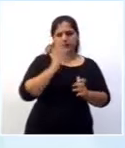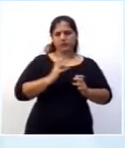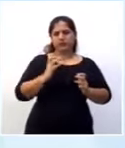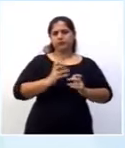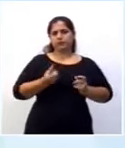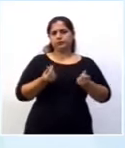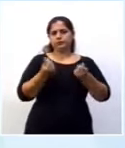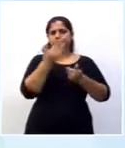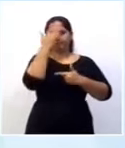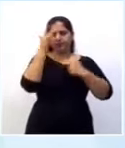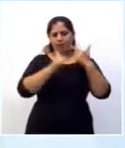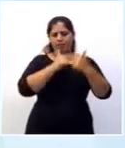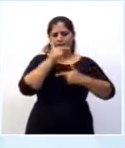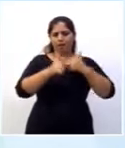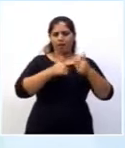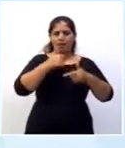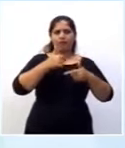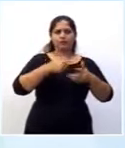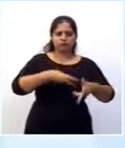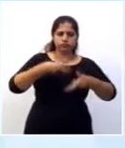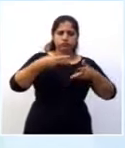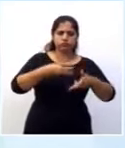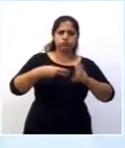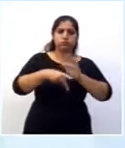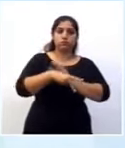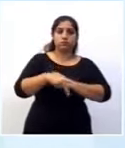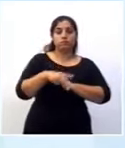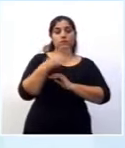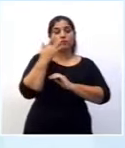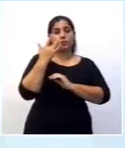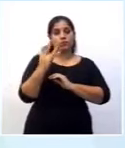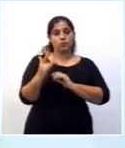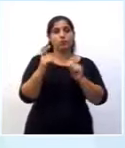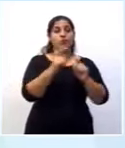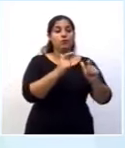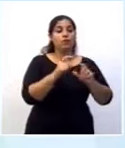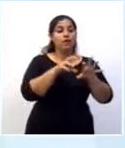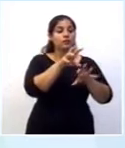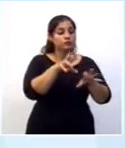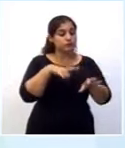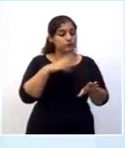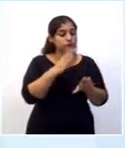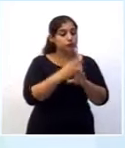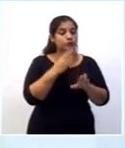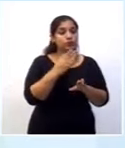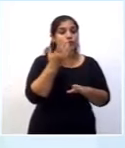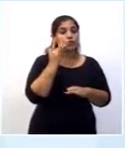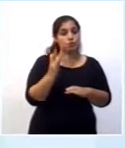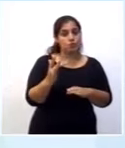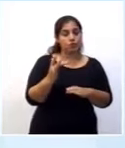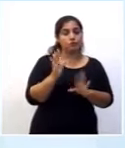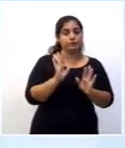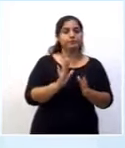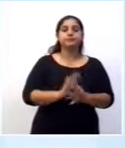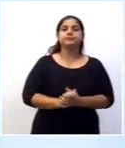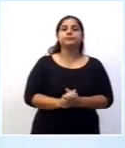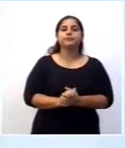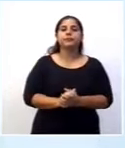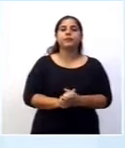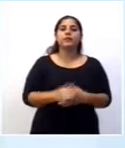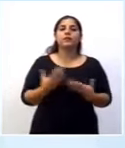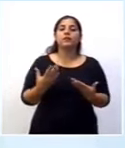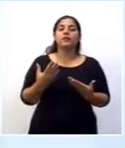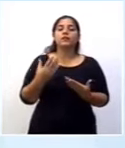mundo queria trabalhar com a região, nas regiões onde nós tínhamos extração de ouro.